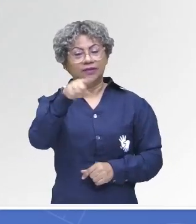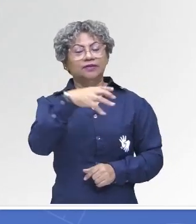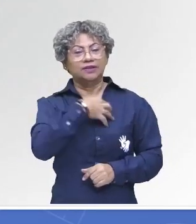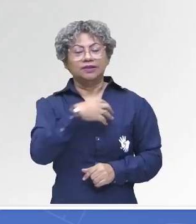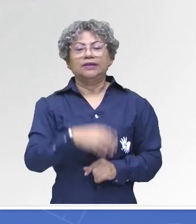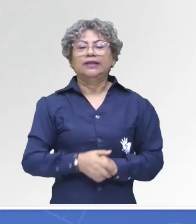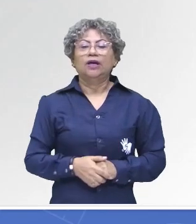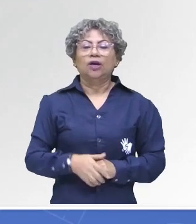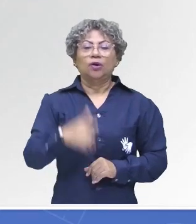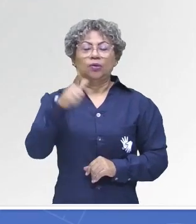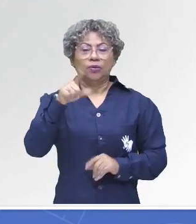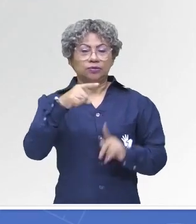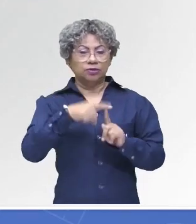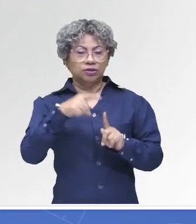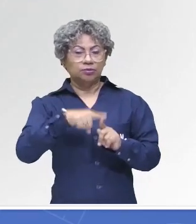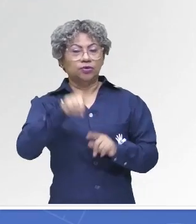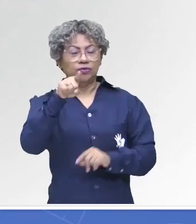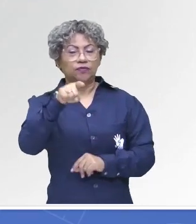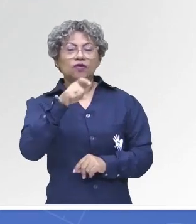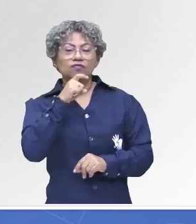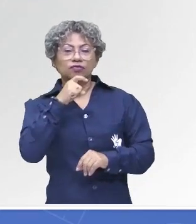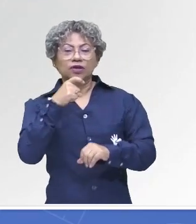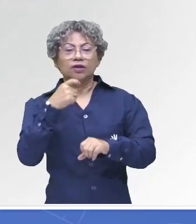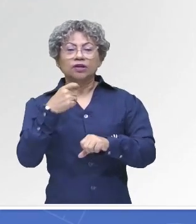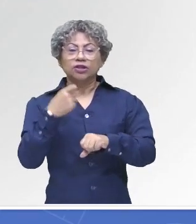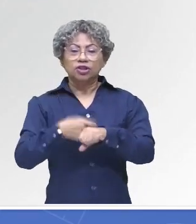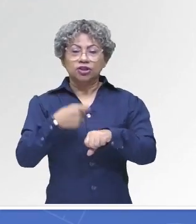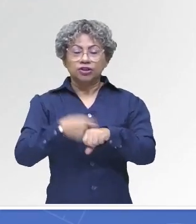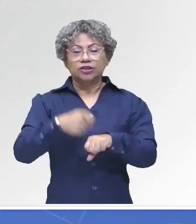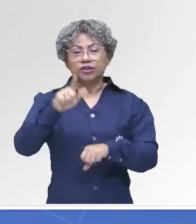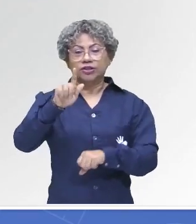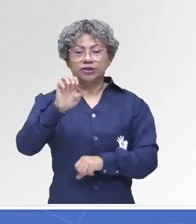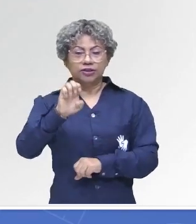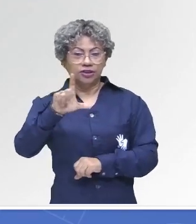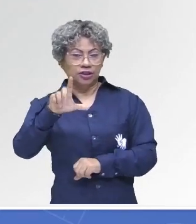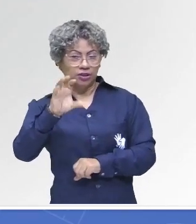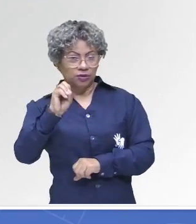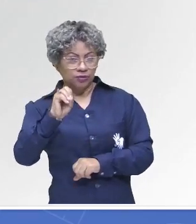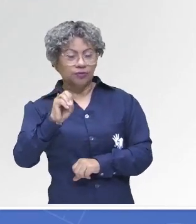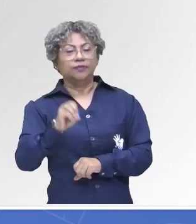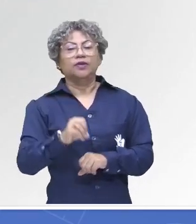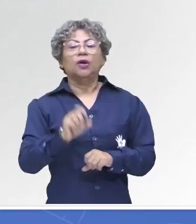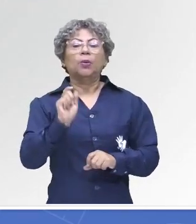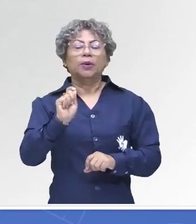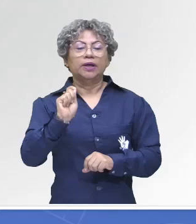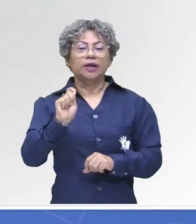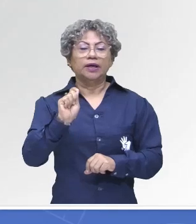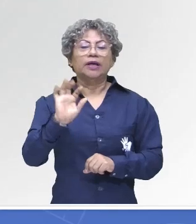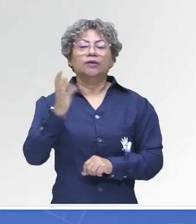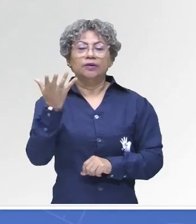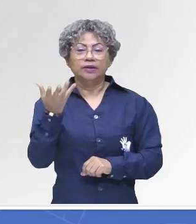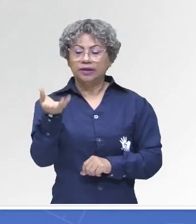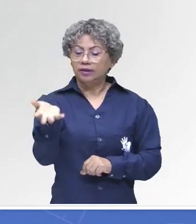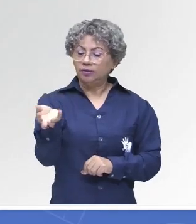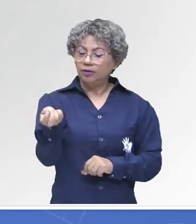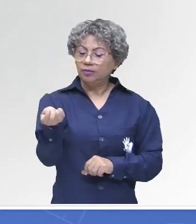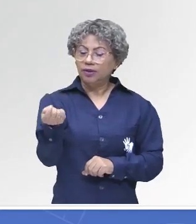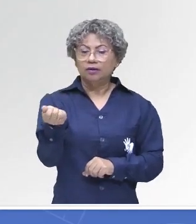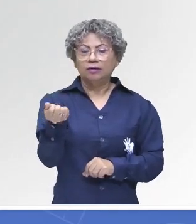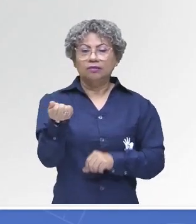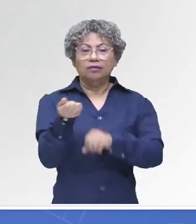pega um cubo de gelo. Quando você pega um cubo de gelo, o gelo a sua mão vai